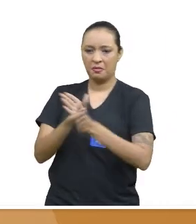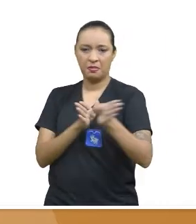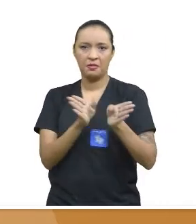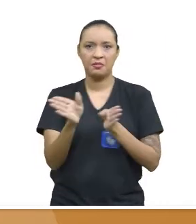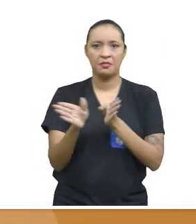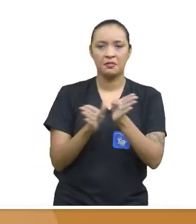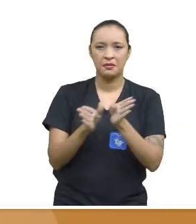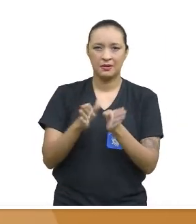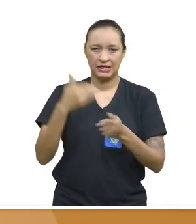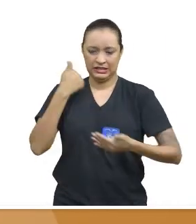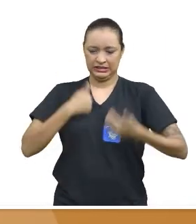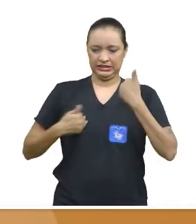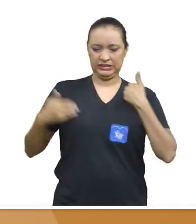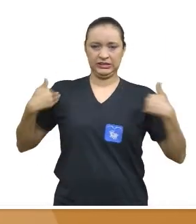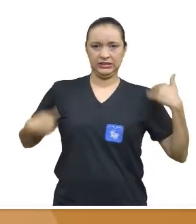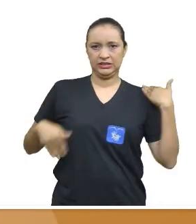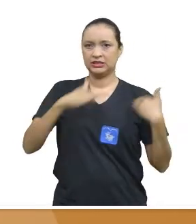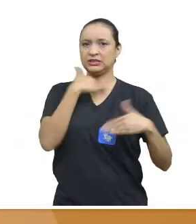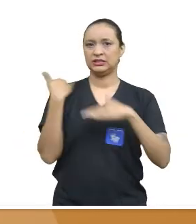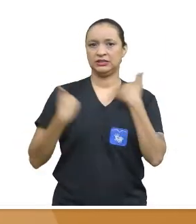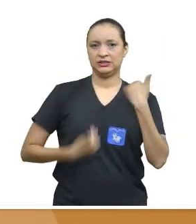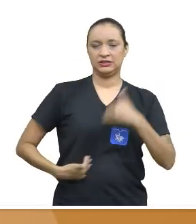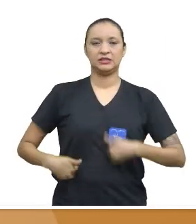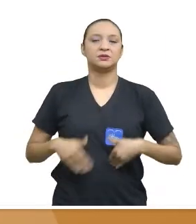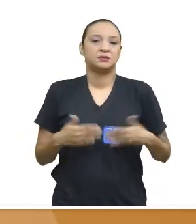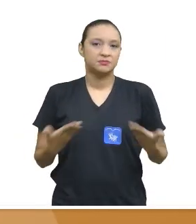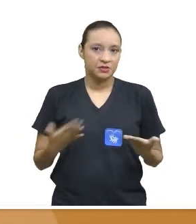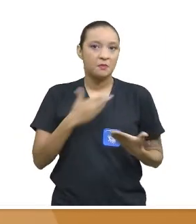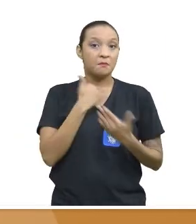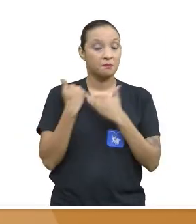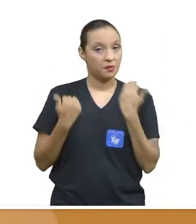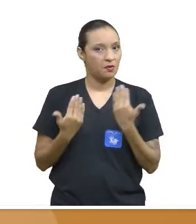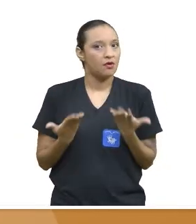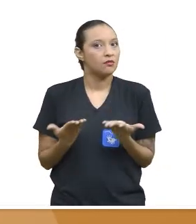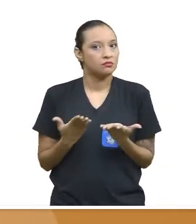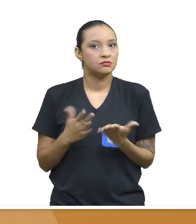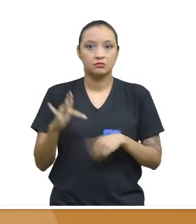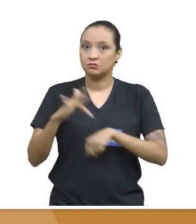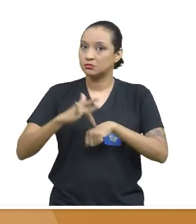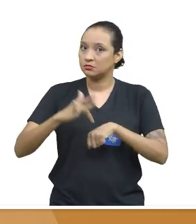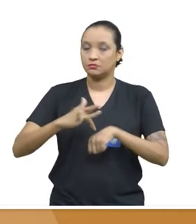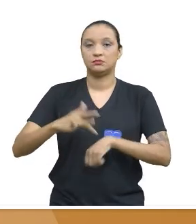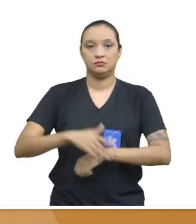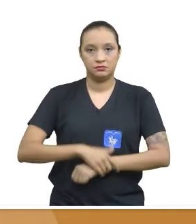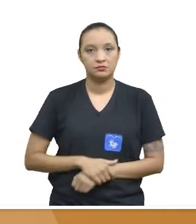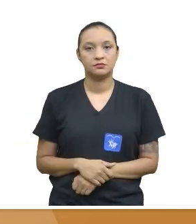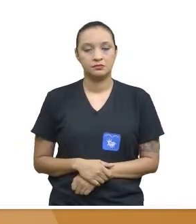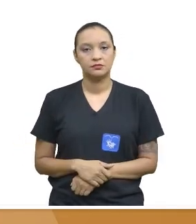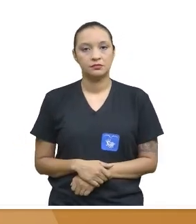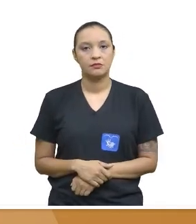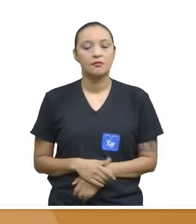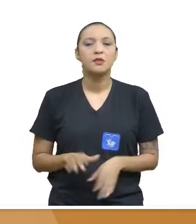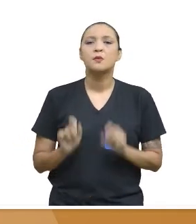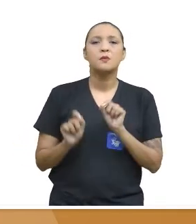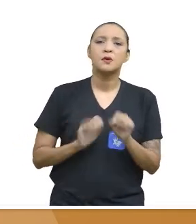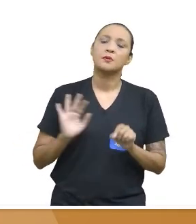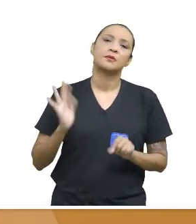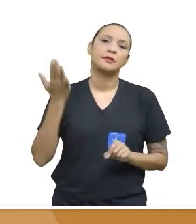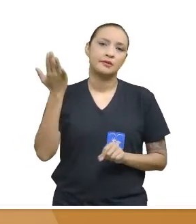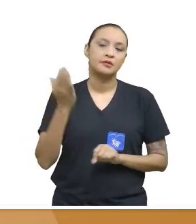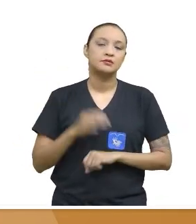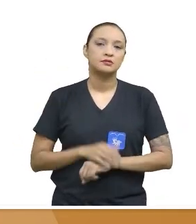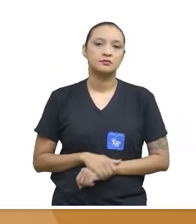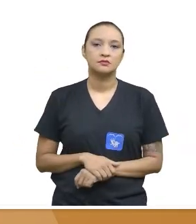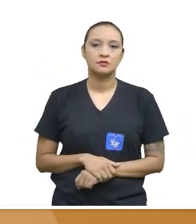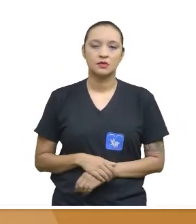dessa forma vil e aviltante, demasiadamente aviltante. Então, senhores, o que ocorre?